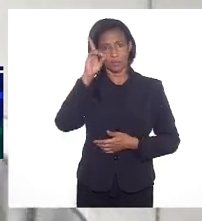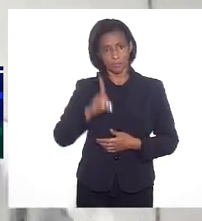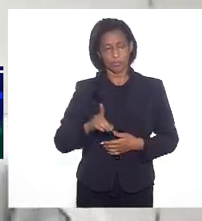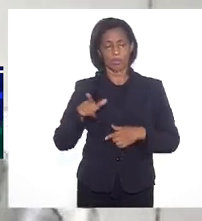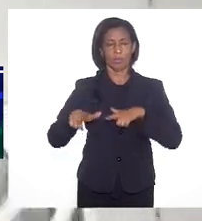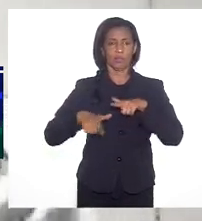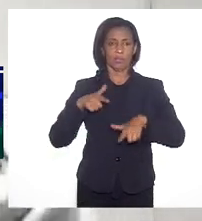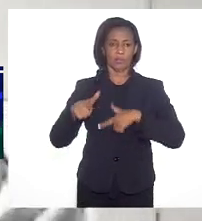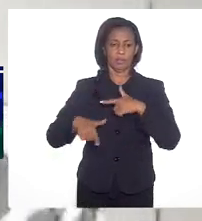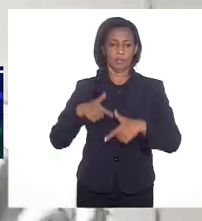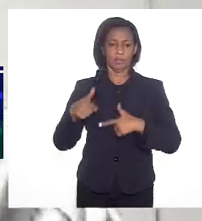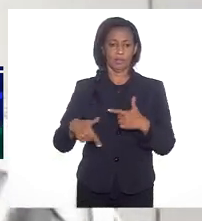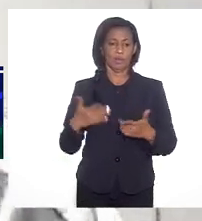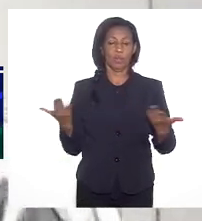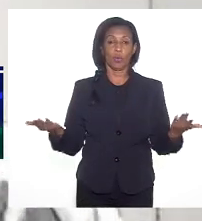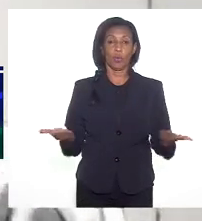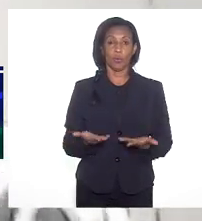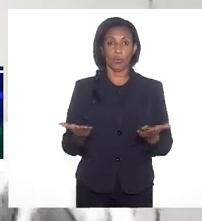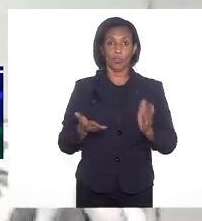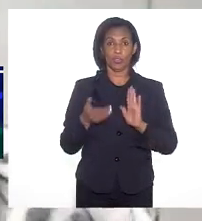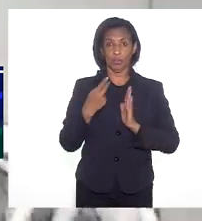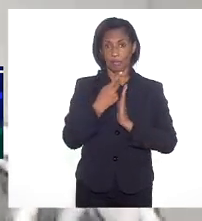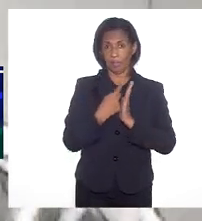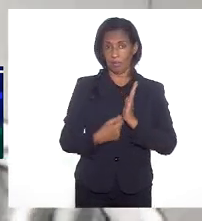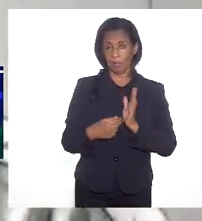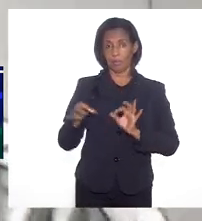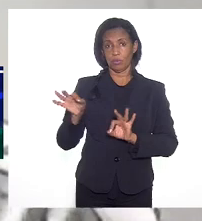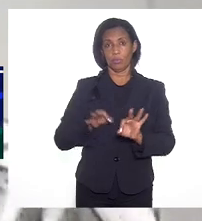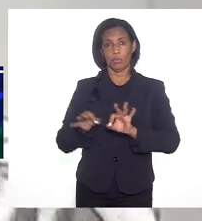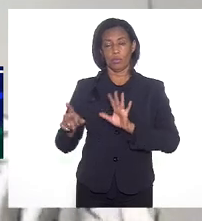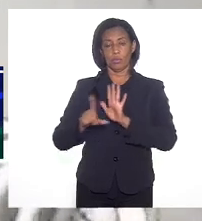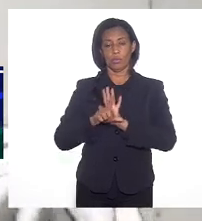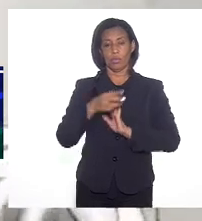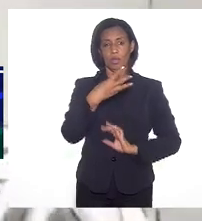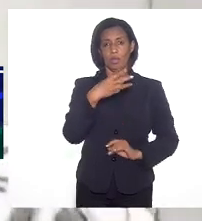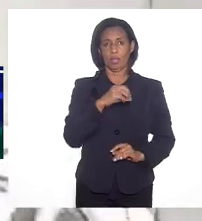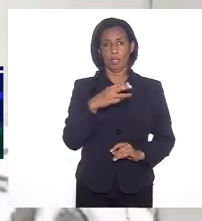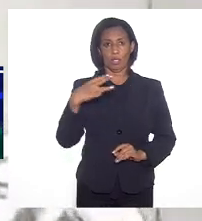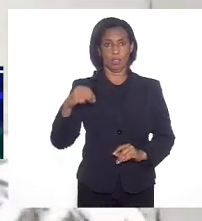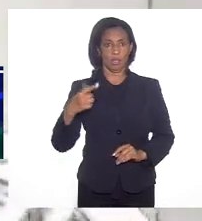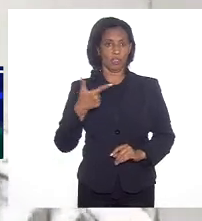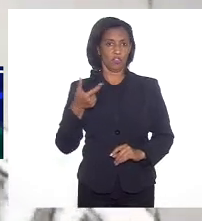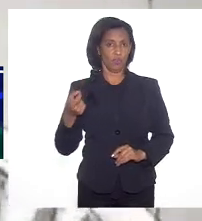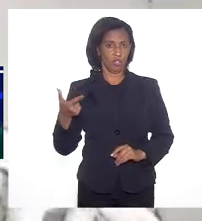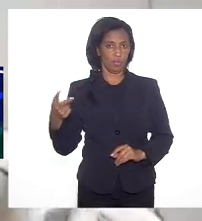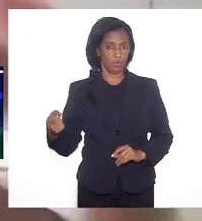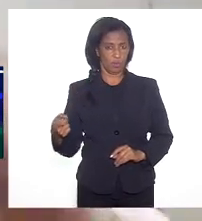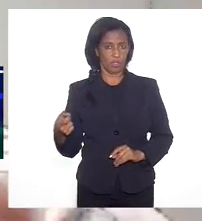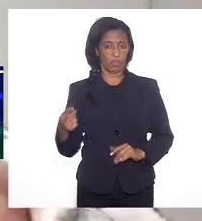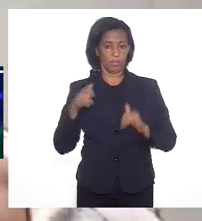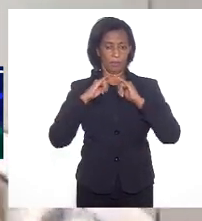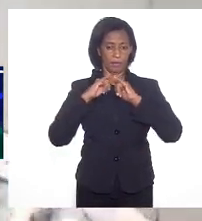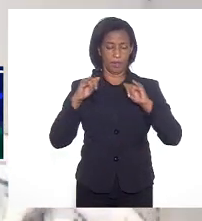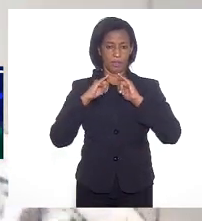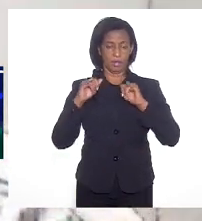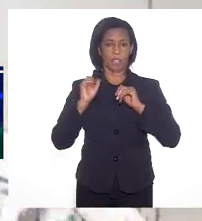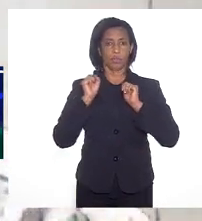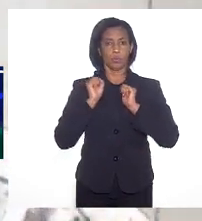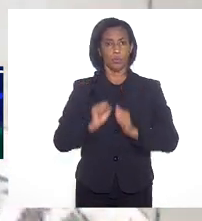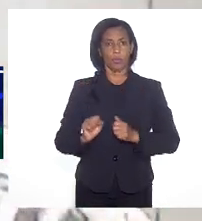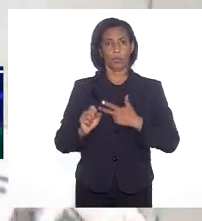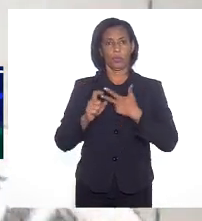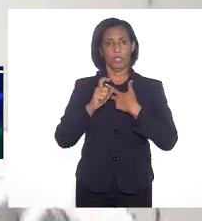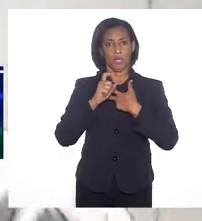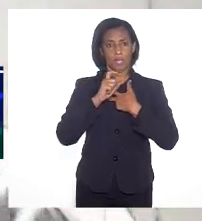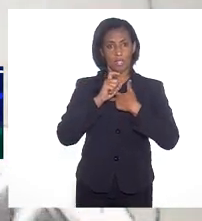eu quero destacar deputada que hoje estava na pauta o projeto de lei 3030 de 2020 mensagem do poder executivo para